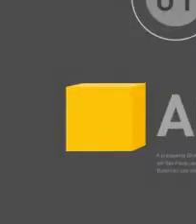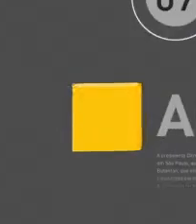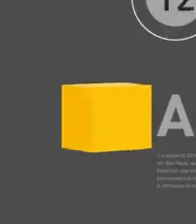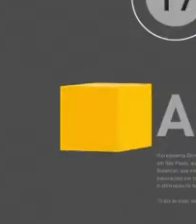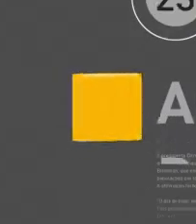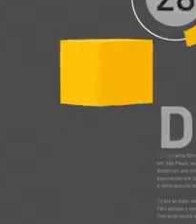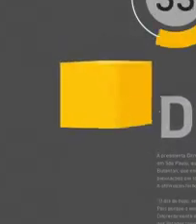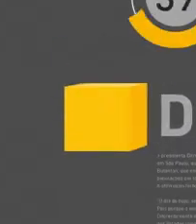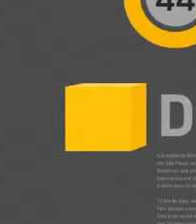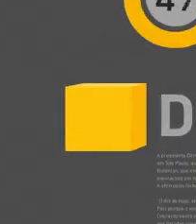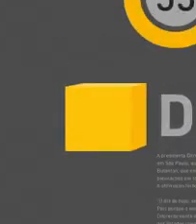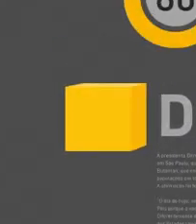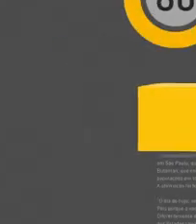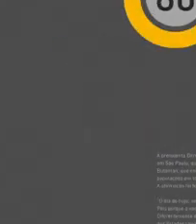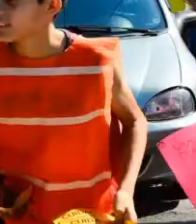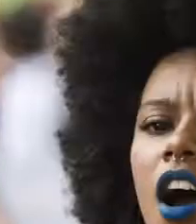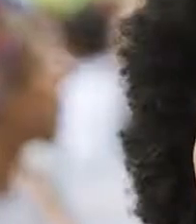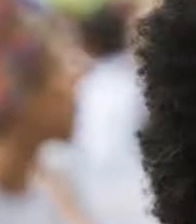o